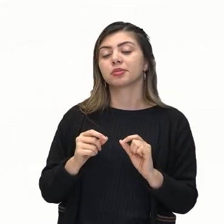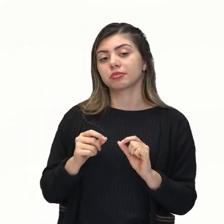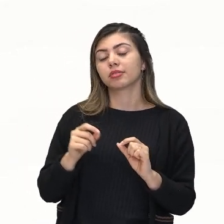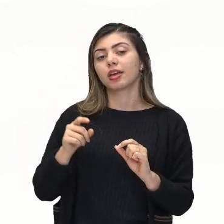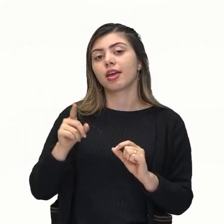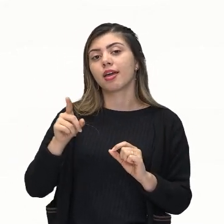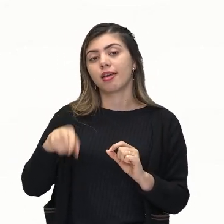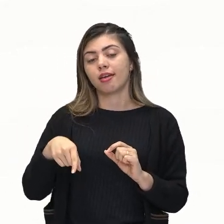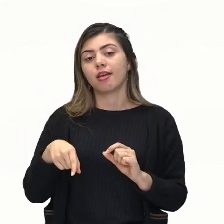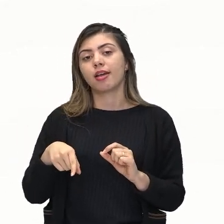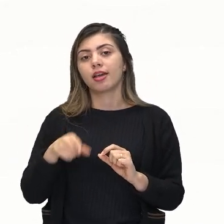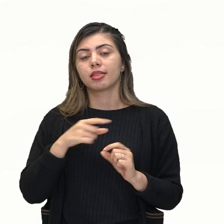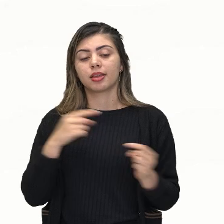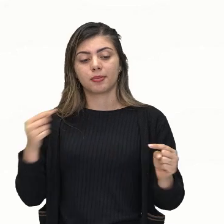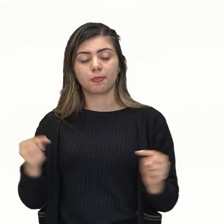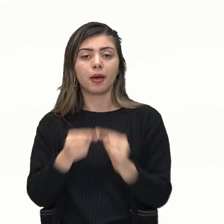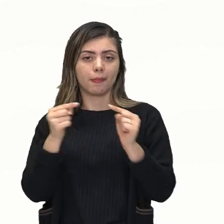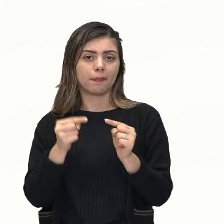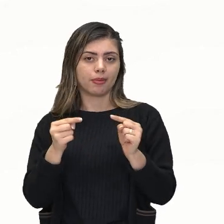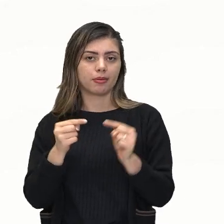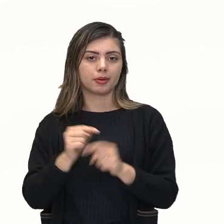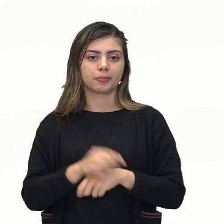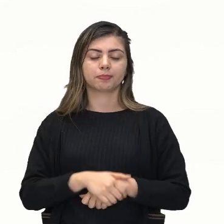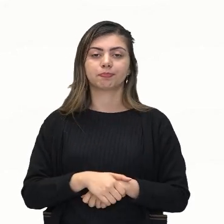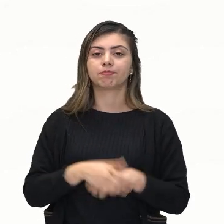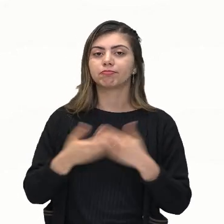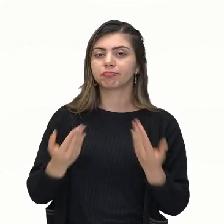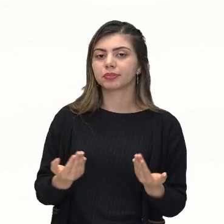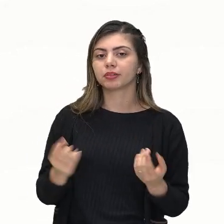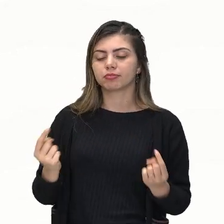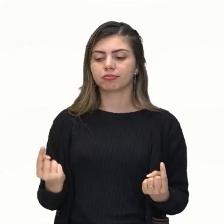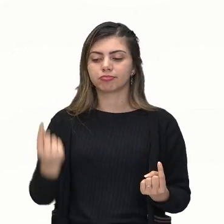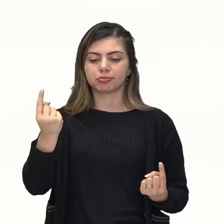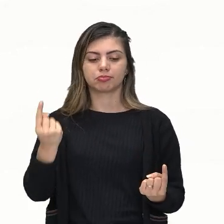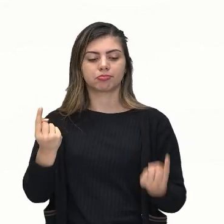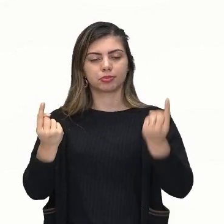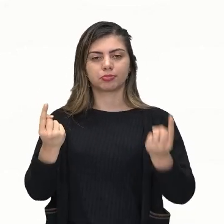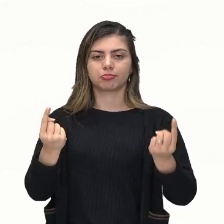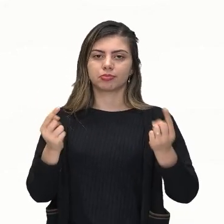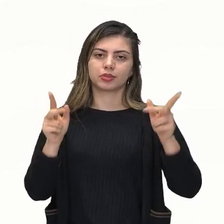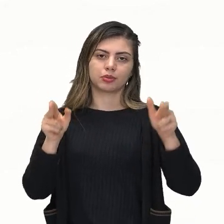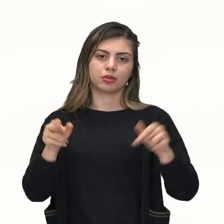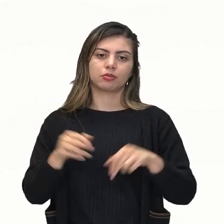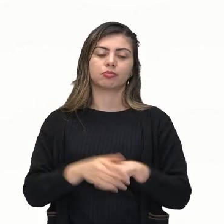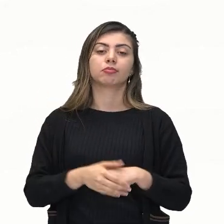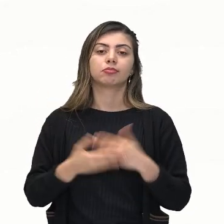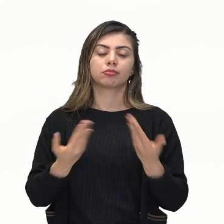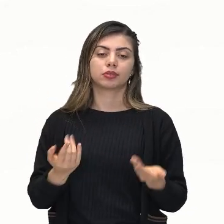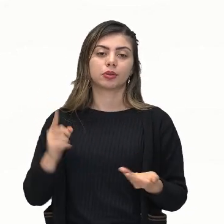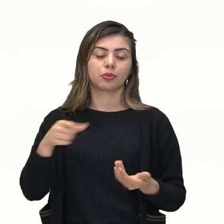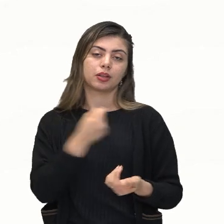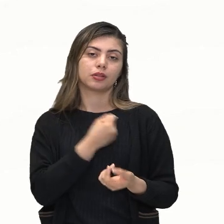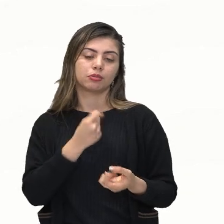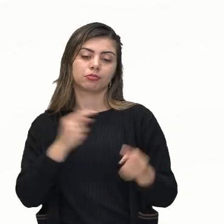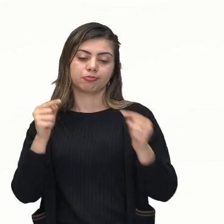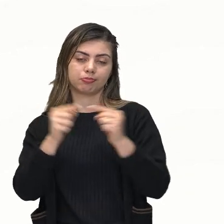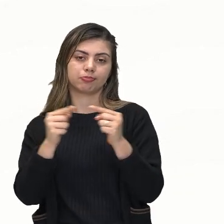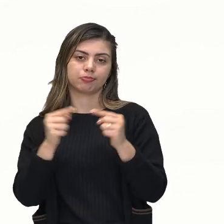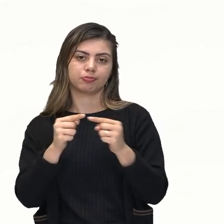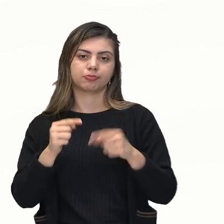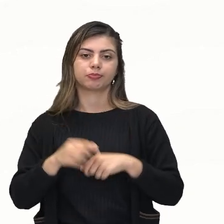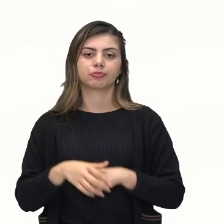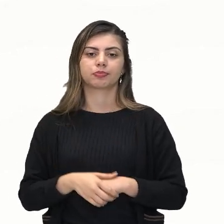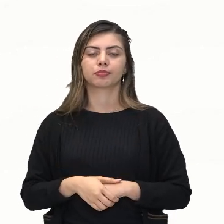grandezas diretamente proporcionais. As setas deram para a mesma direção. Grandezas diretamente